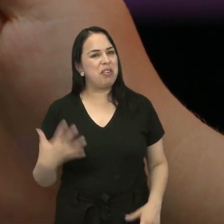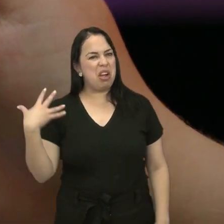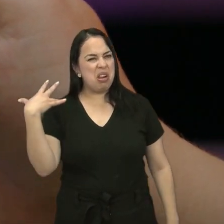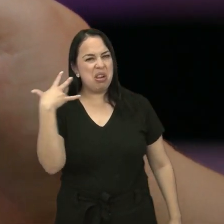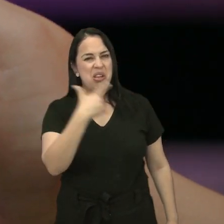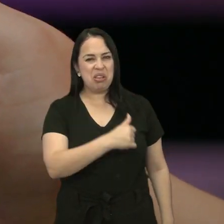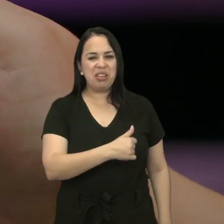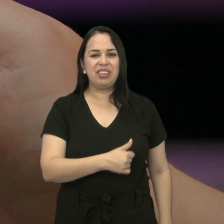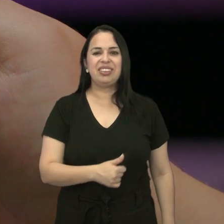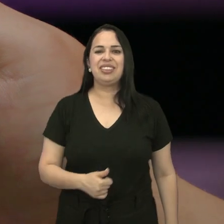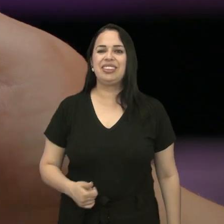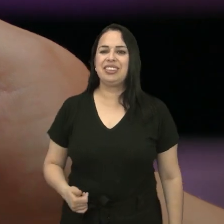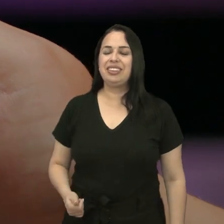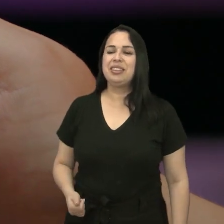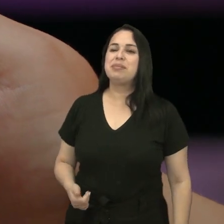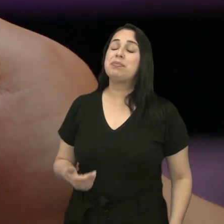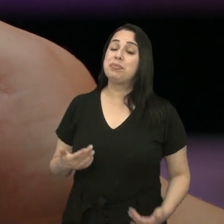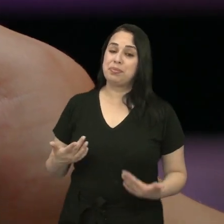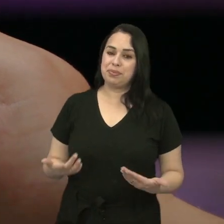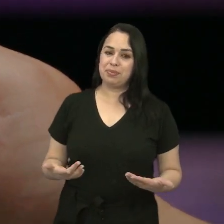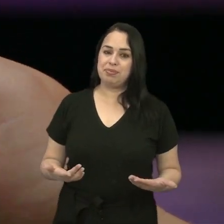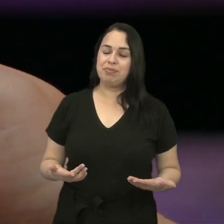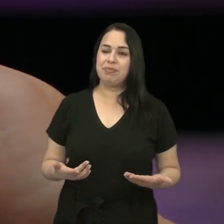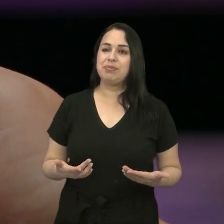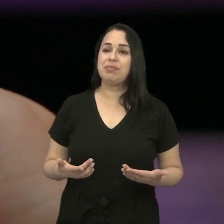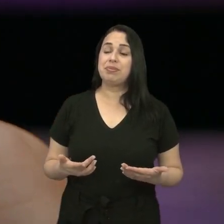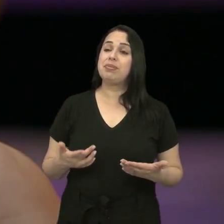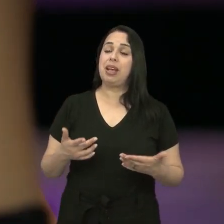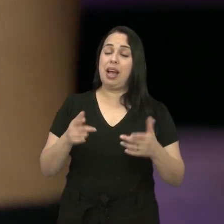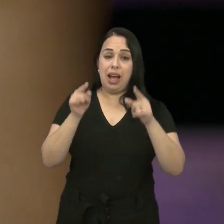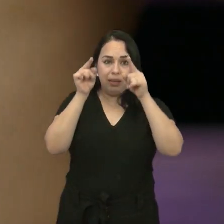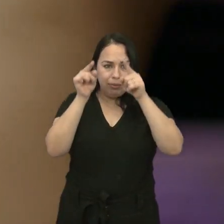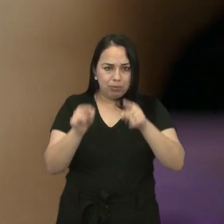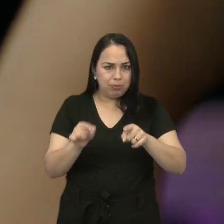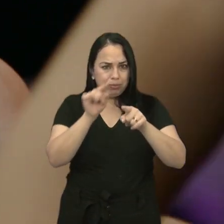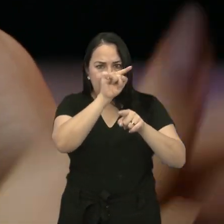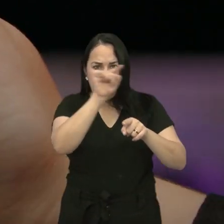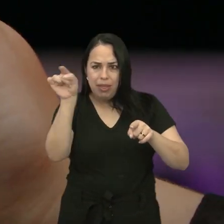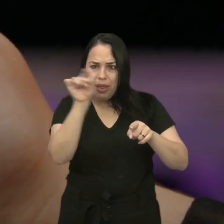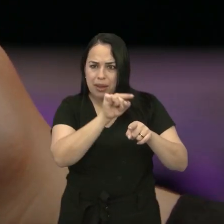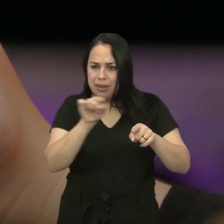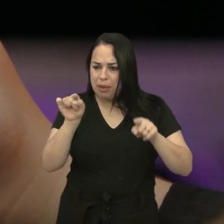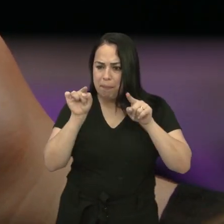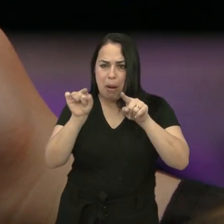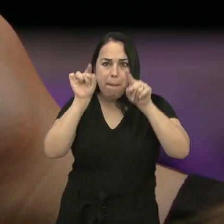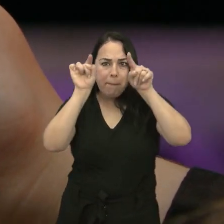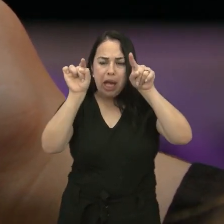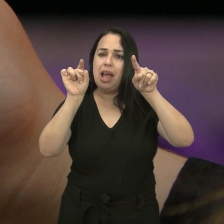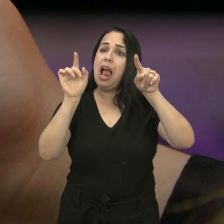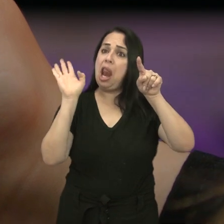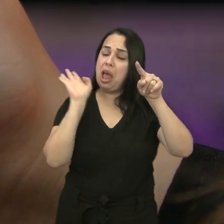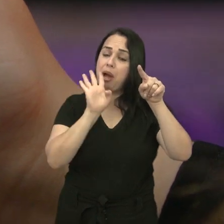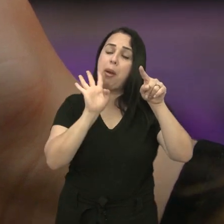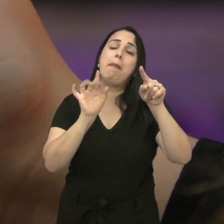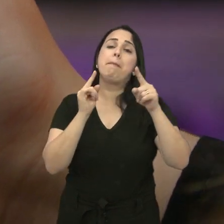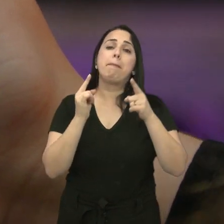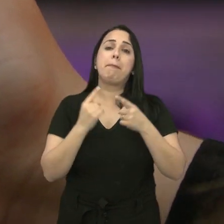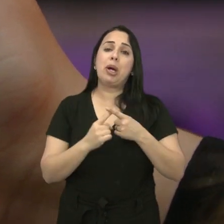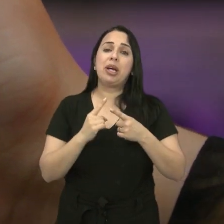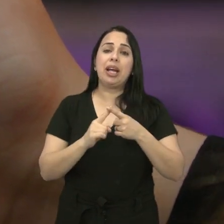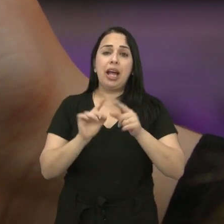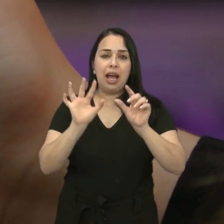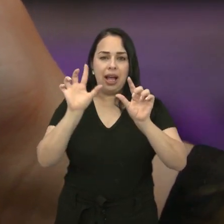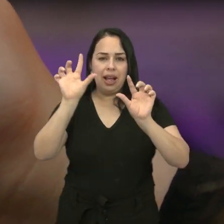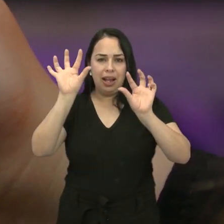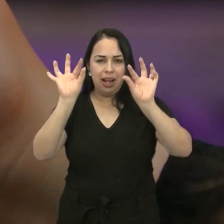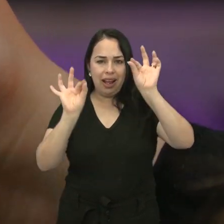fica linda. Aí também, essa regra dos terços é legal pra deixar a foto sempre